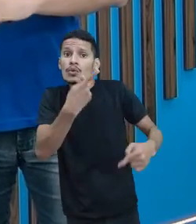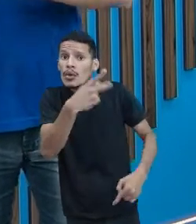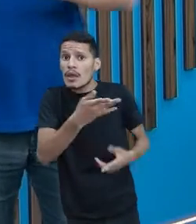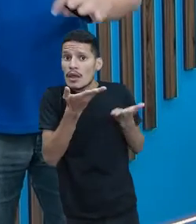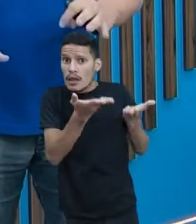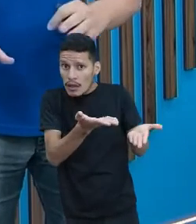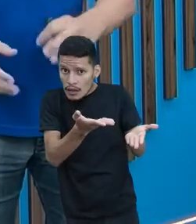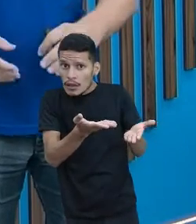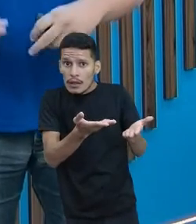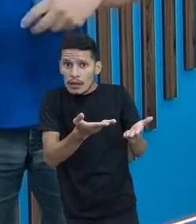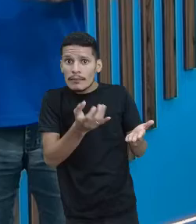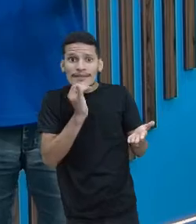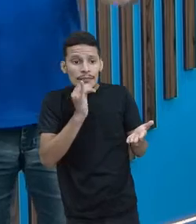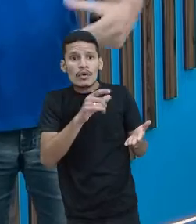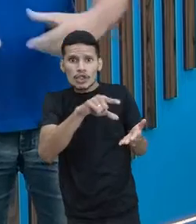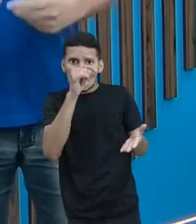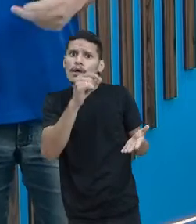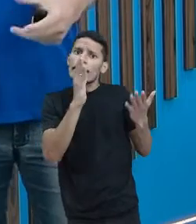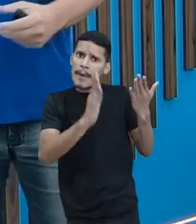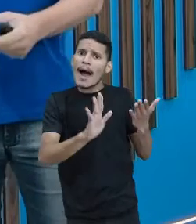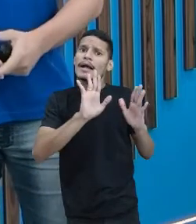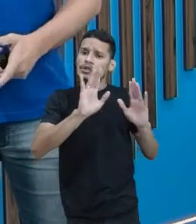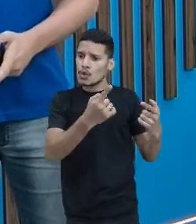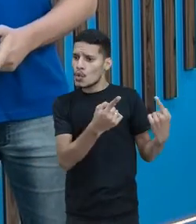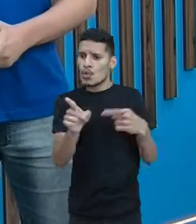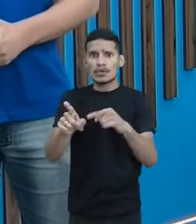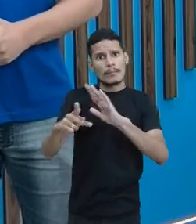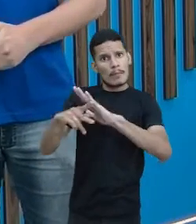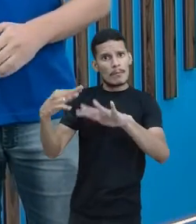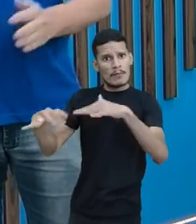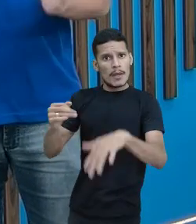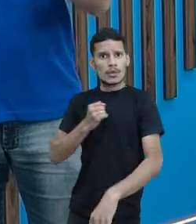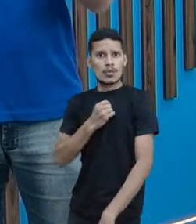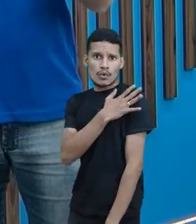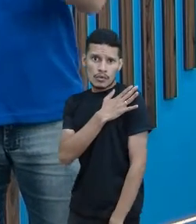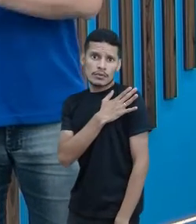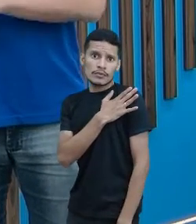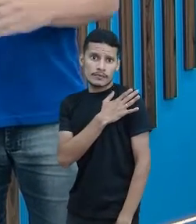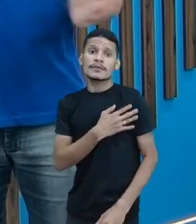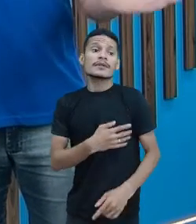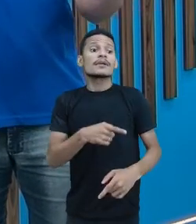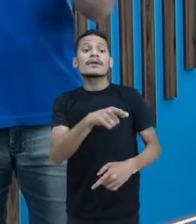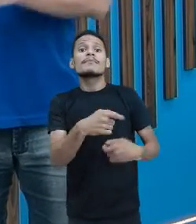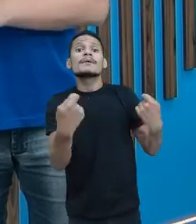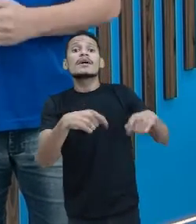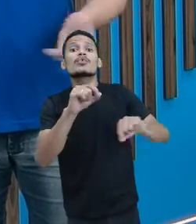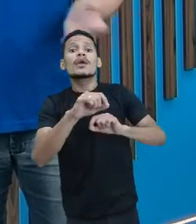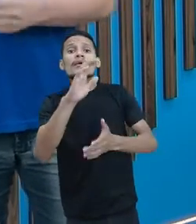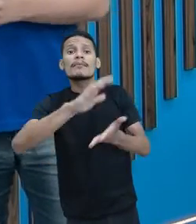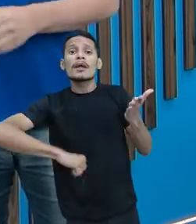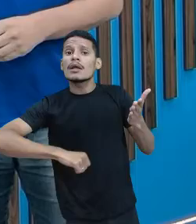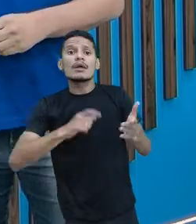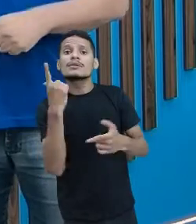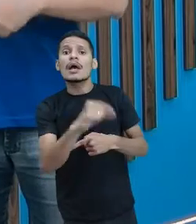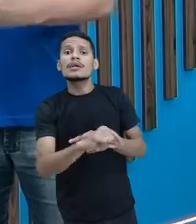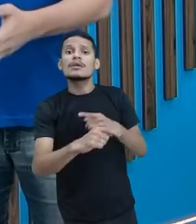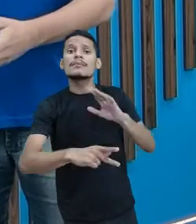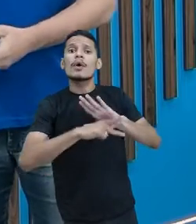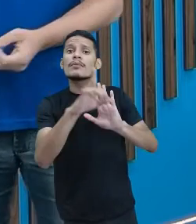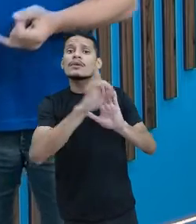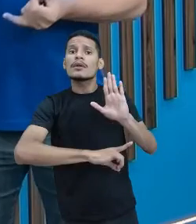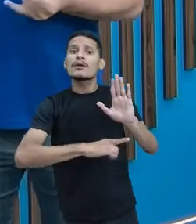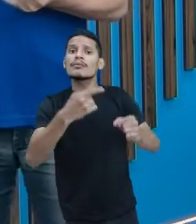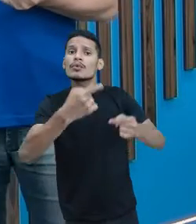sido eleito, mas era contra o movimento, né, que levou ao golpe militar, tiveram que sair, perderam direitos políticos e outros